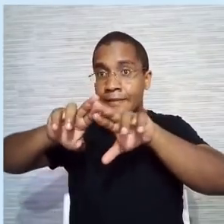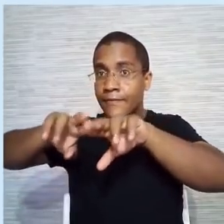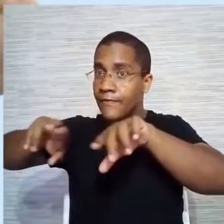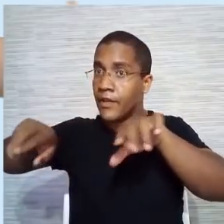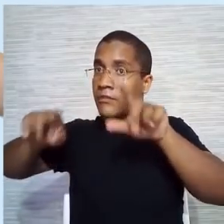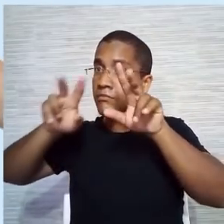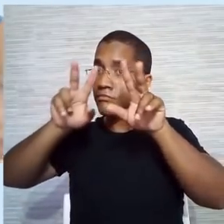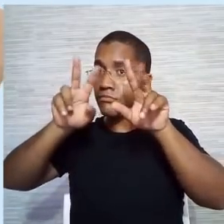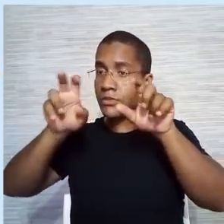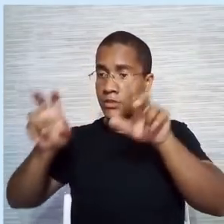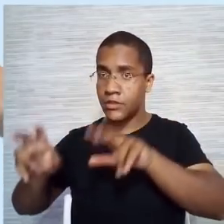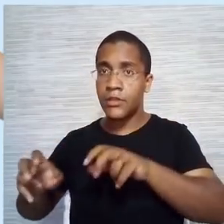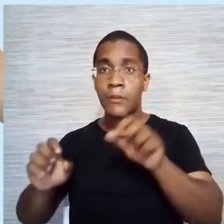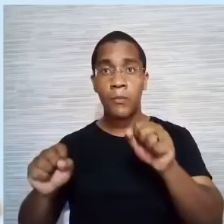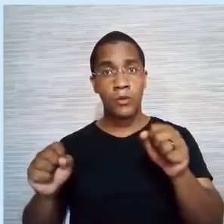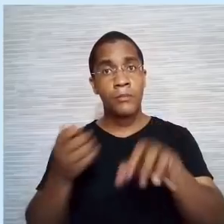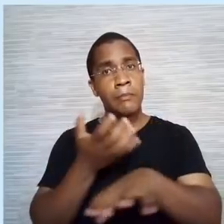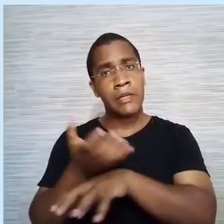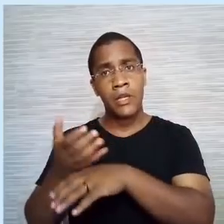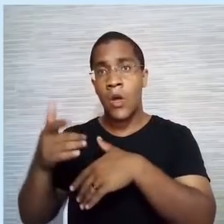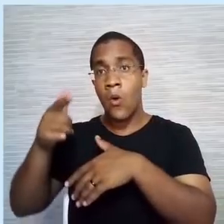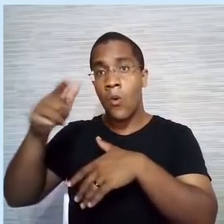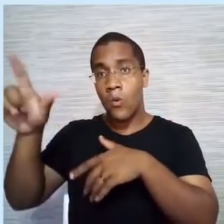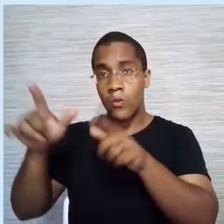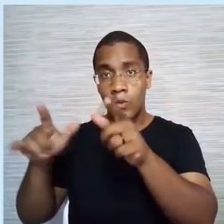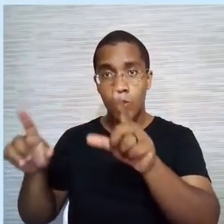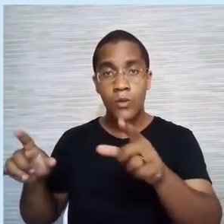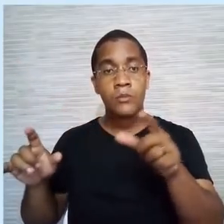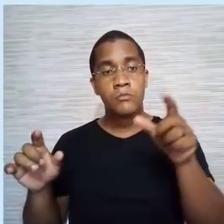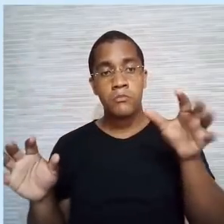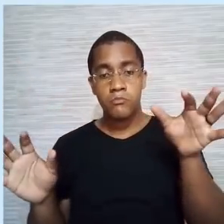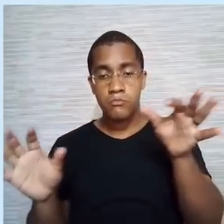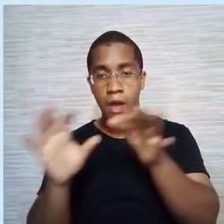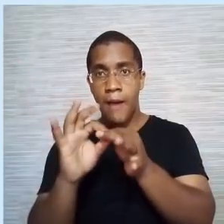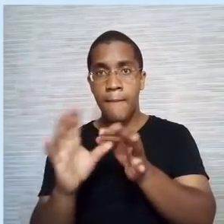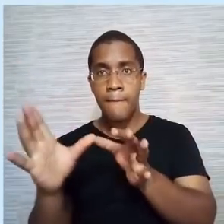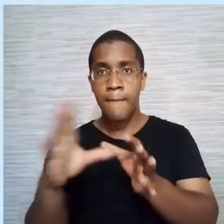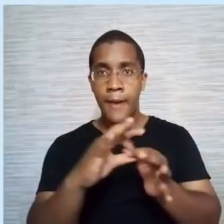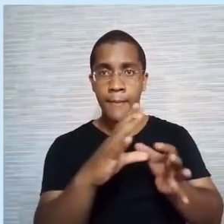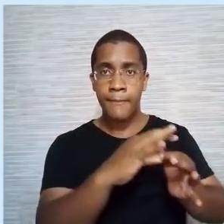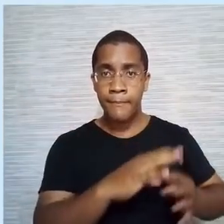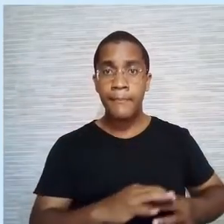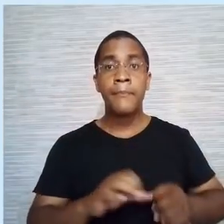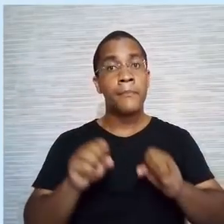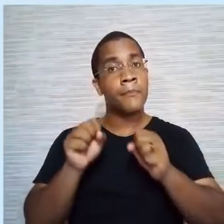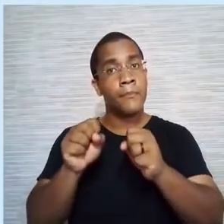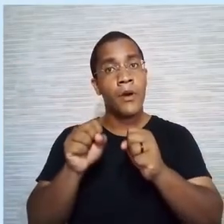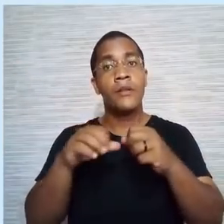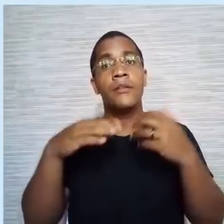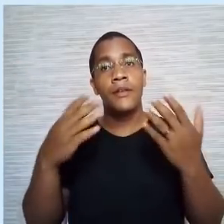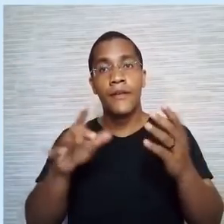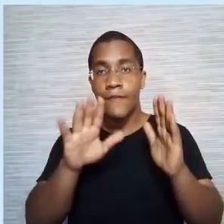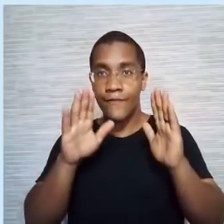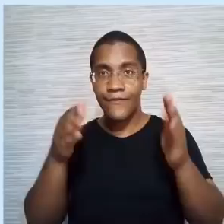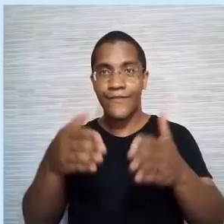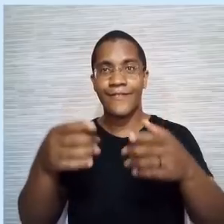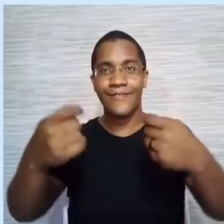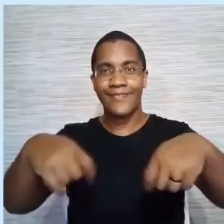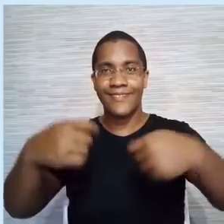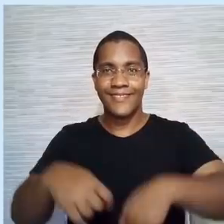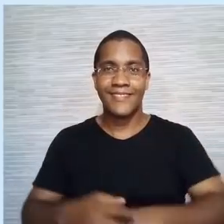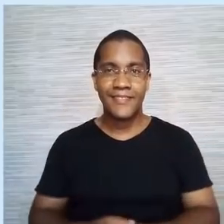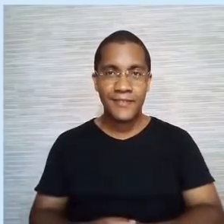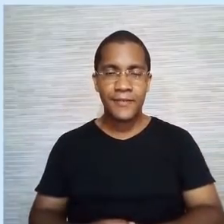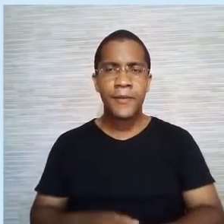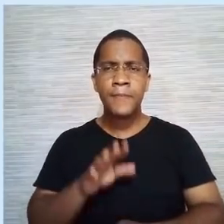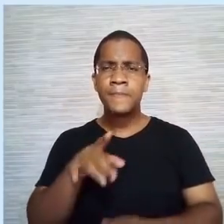assuntos de outras disciplinas podem estar ali, certo, em interação. Nós temos aqui o seguinte: falar um pouco sobre a pesquisa